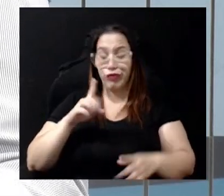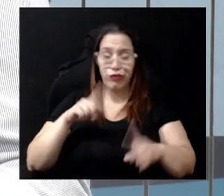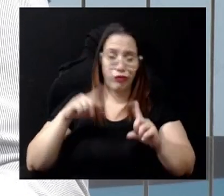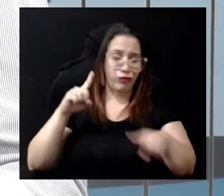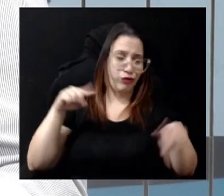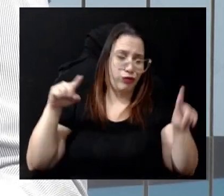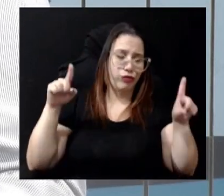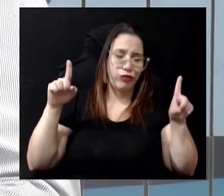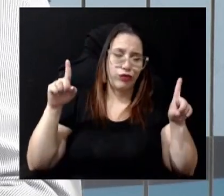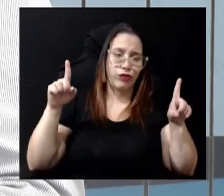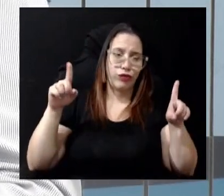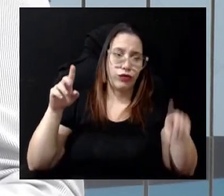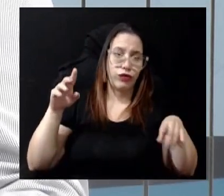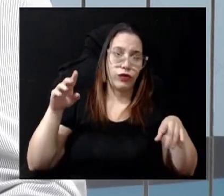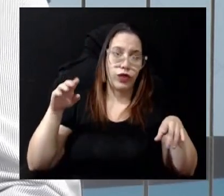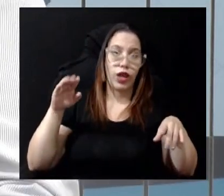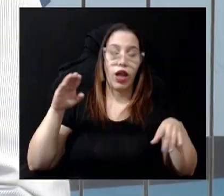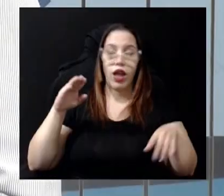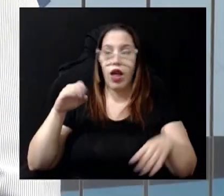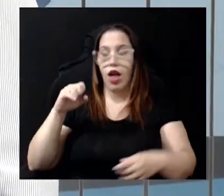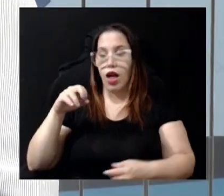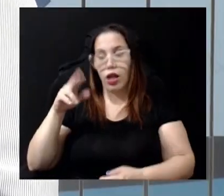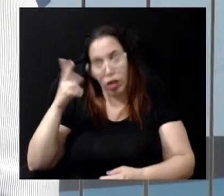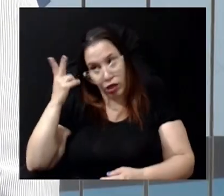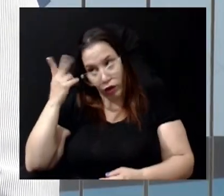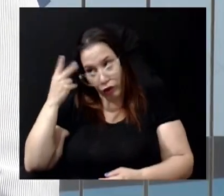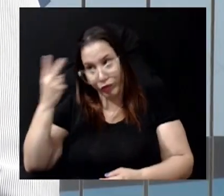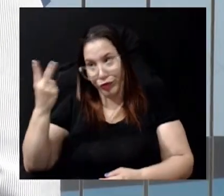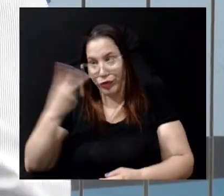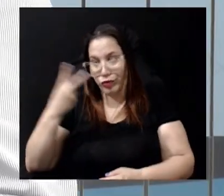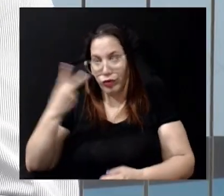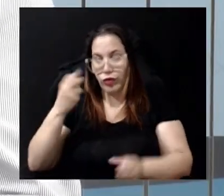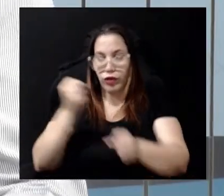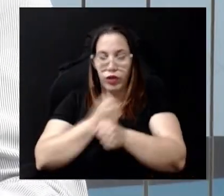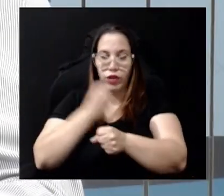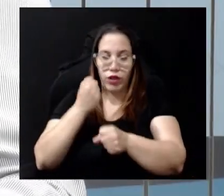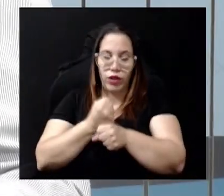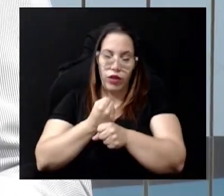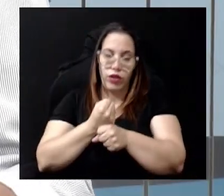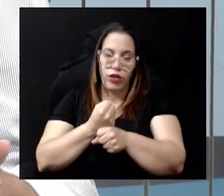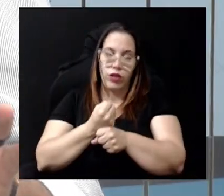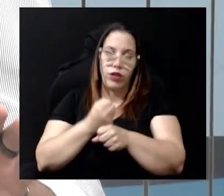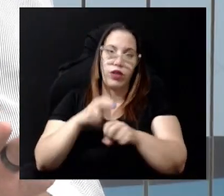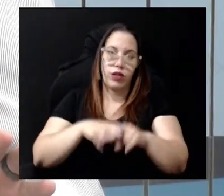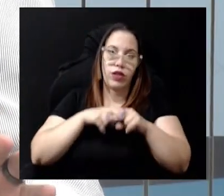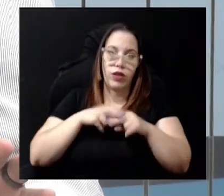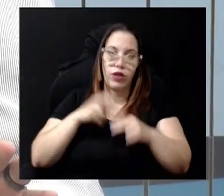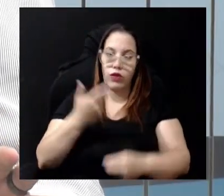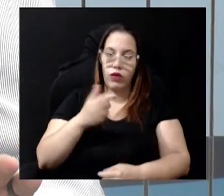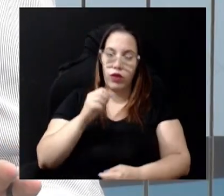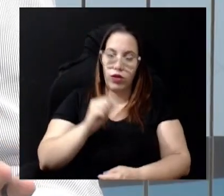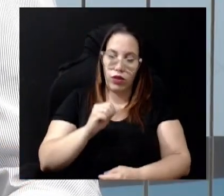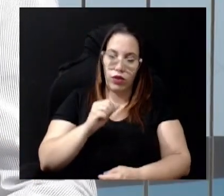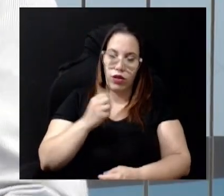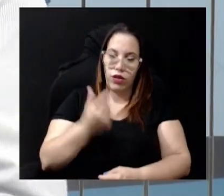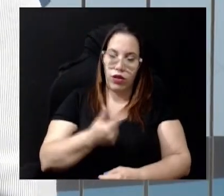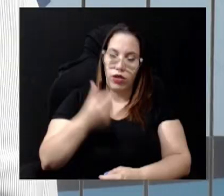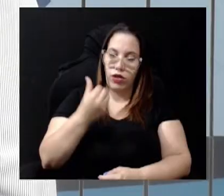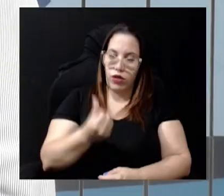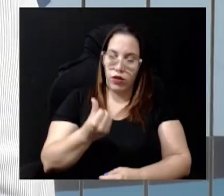dita normalidade. Foram 2 anos pandêmicos e, portanto, 2021 deve ser olhado com essa